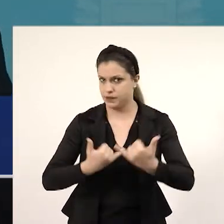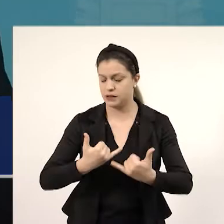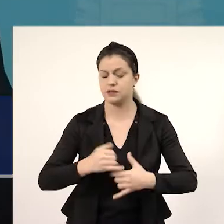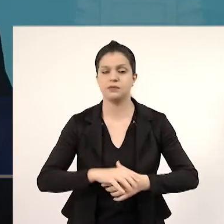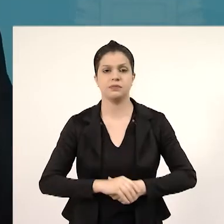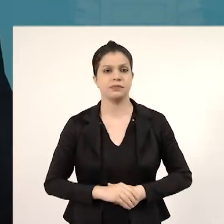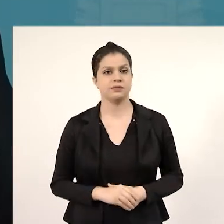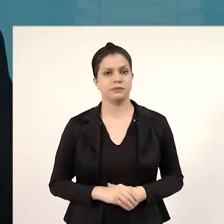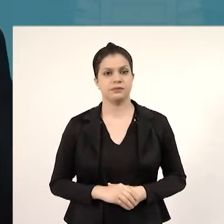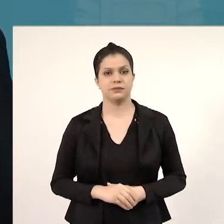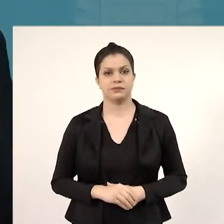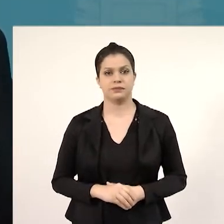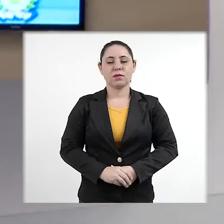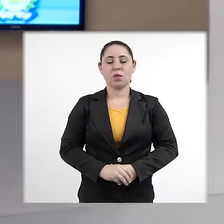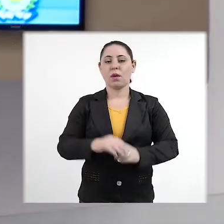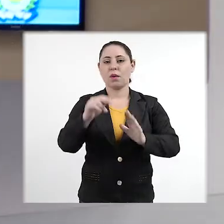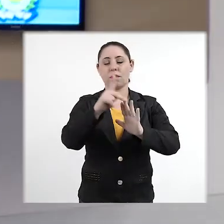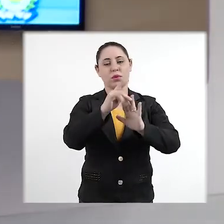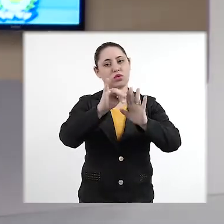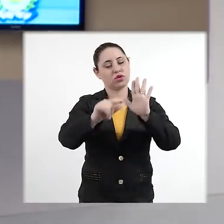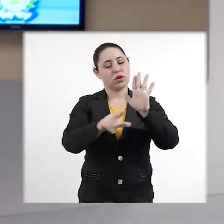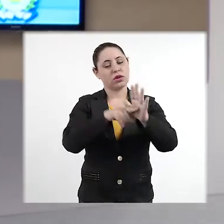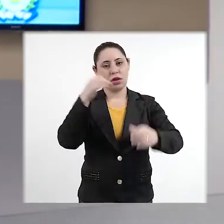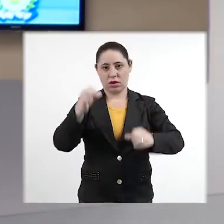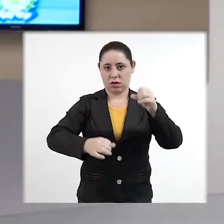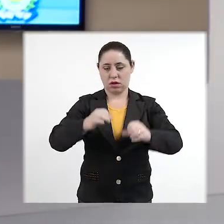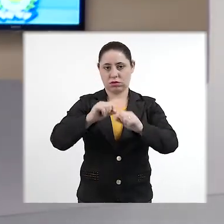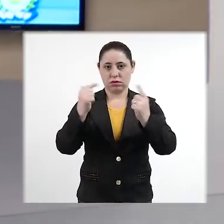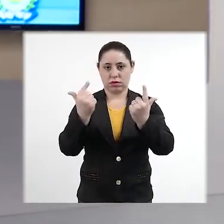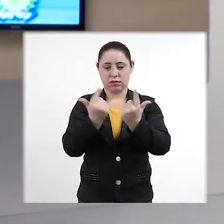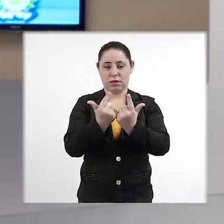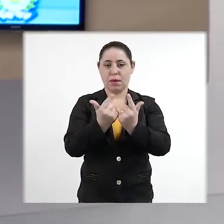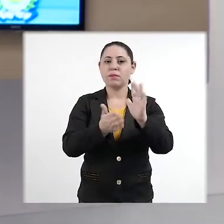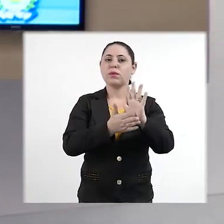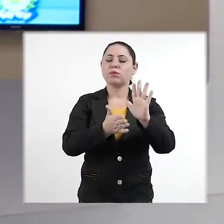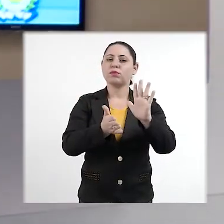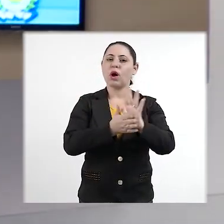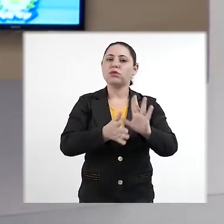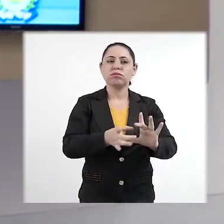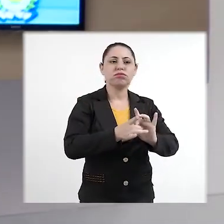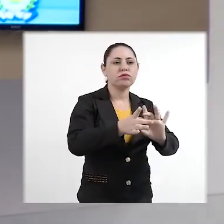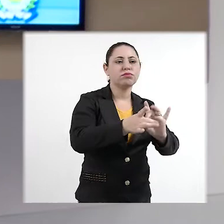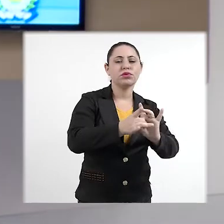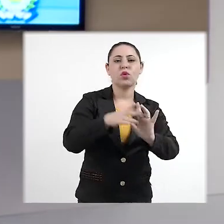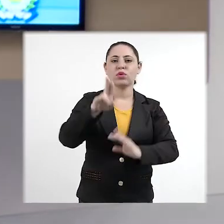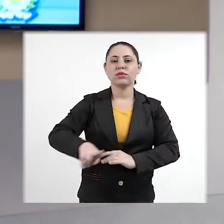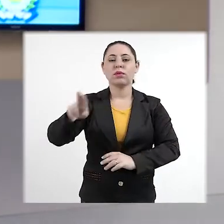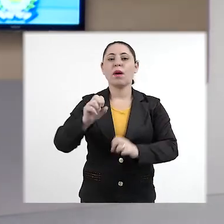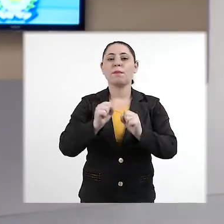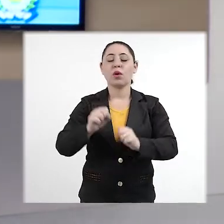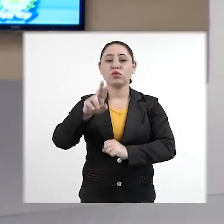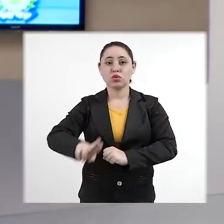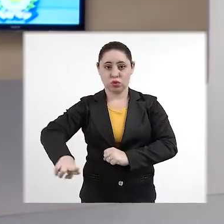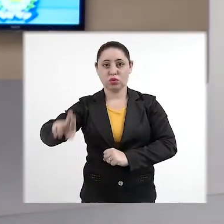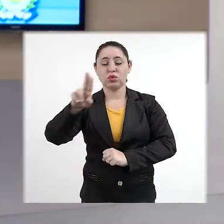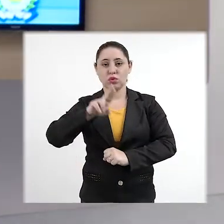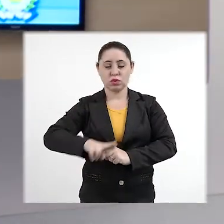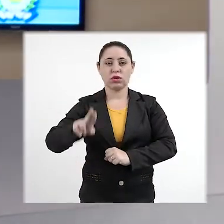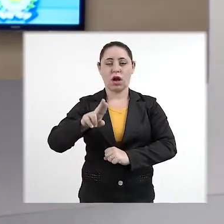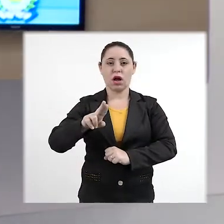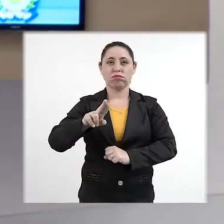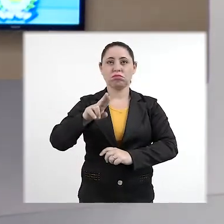Então é algo sério, não é brincadeira. O projeto em análise na Casa de Leis propõe que ligas universitárias possam